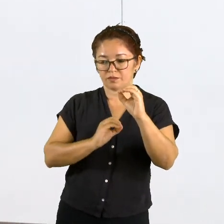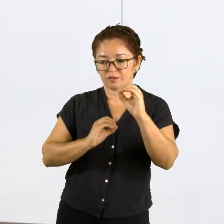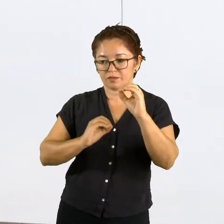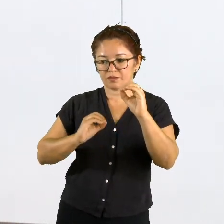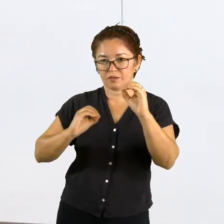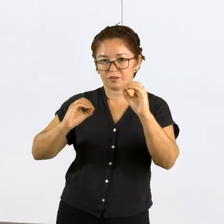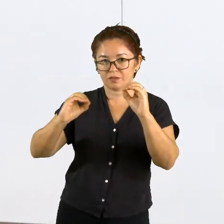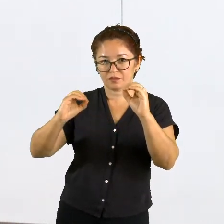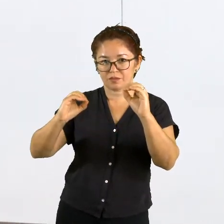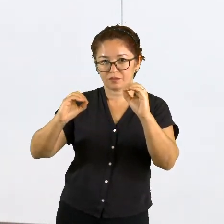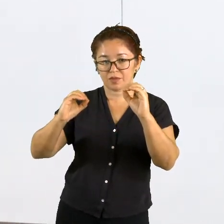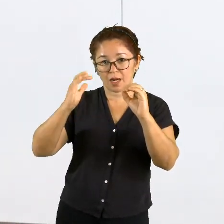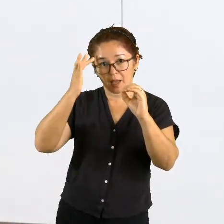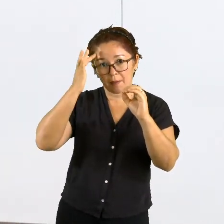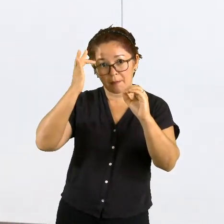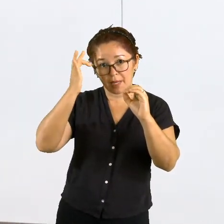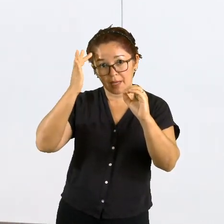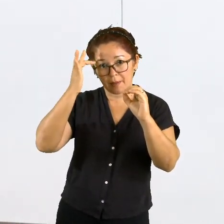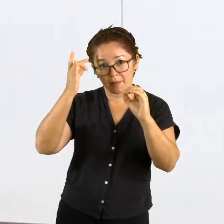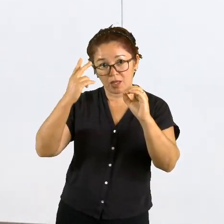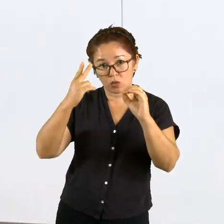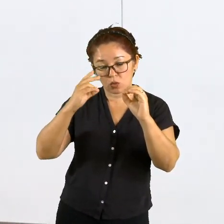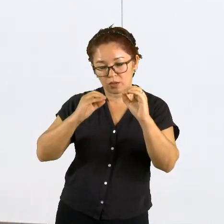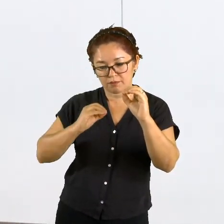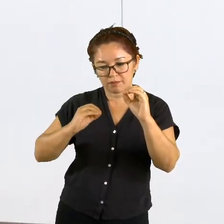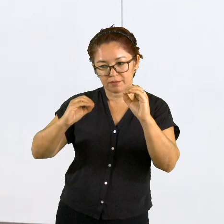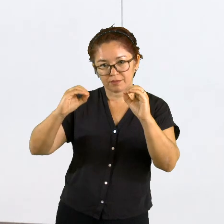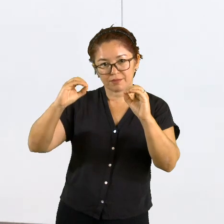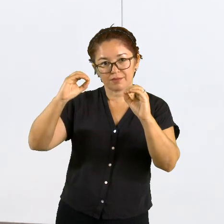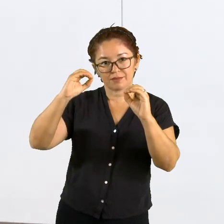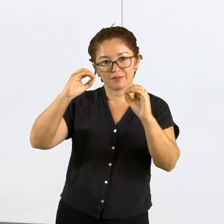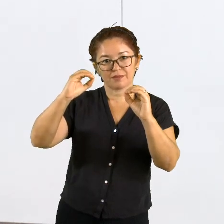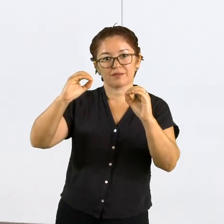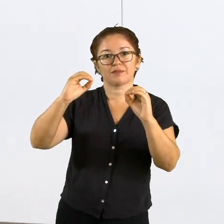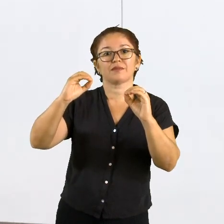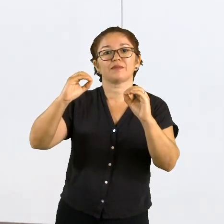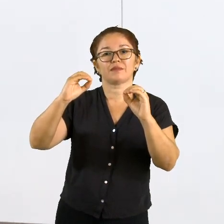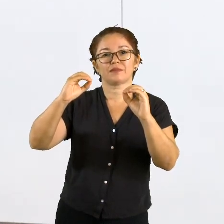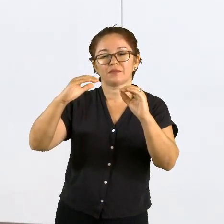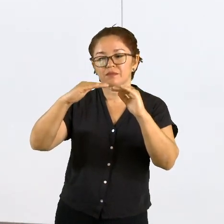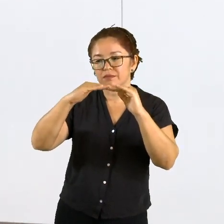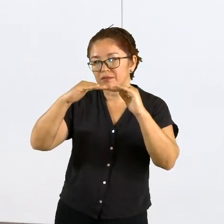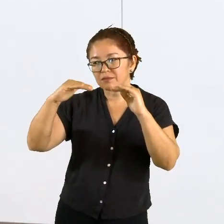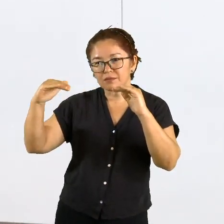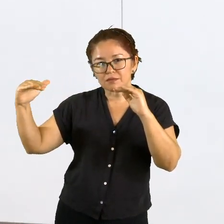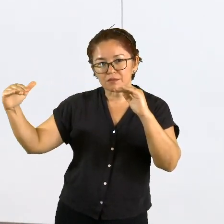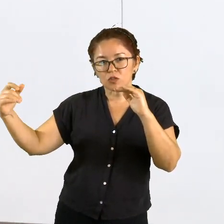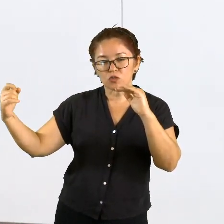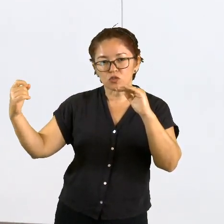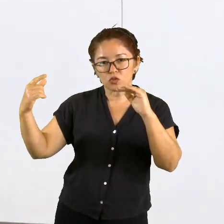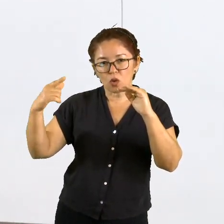há uma diferença entre o movimento ou o mês sideral, que é o tempo que